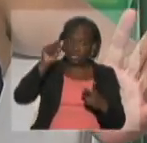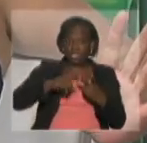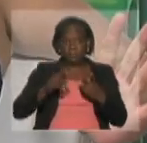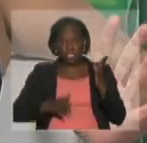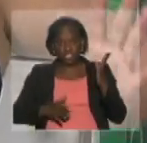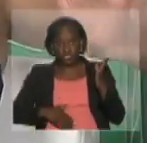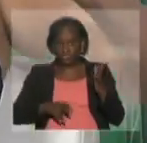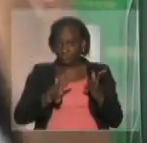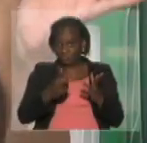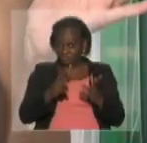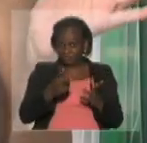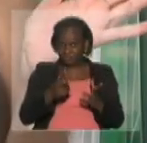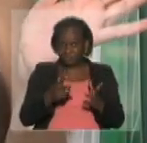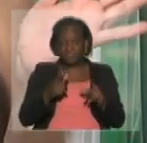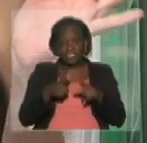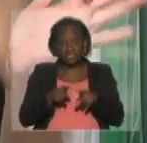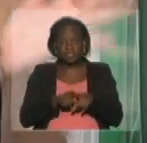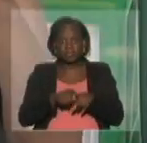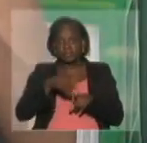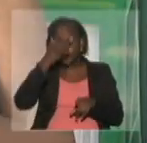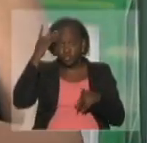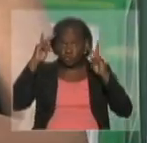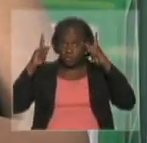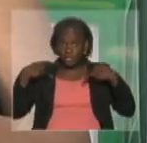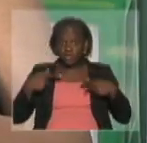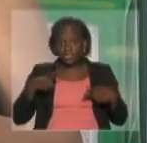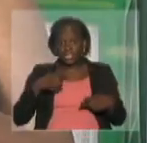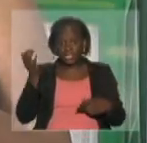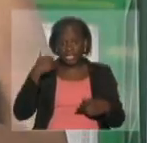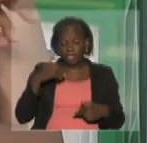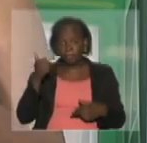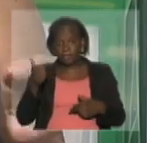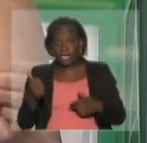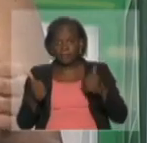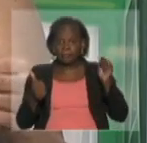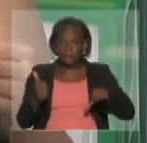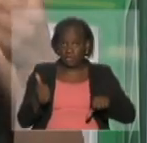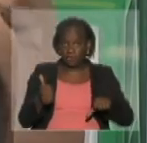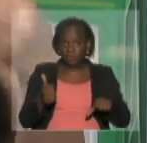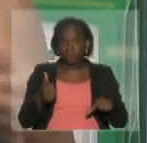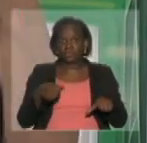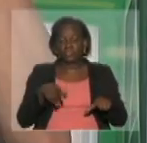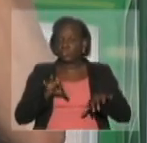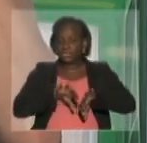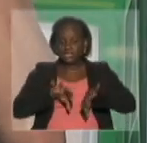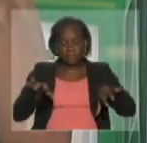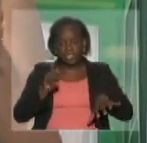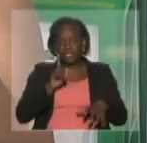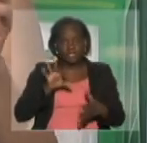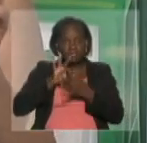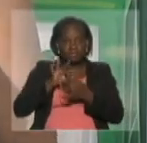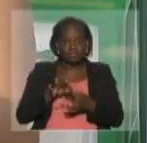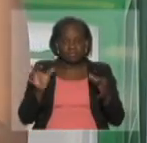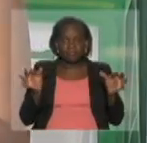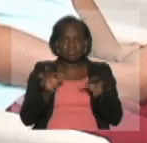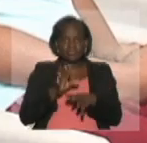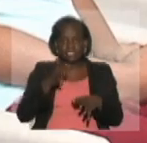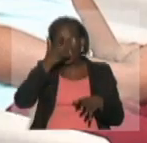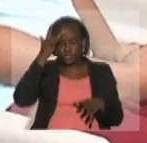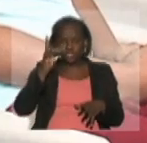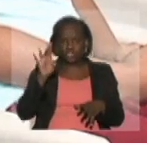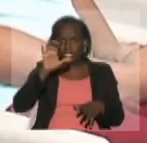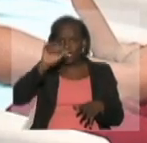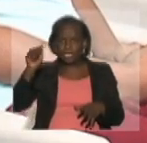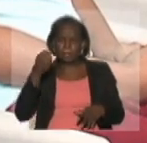bandido? Então, o ser humano, ele é composto do bem e do mal, não dá para separar. Somos completos, né? Ninguém é só herói,